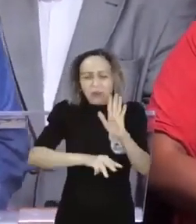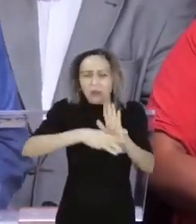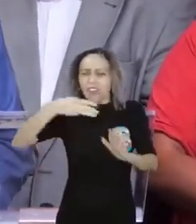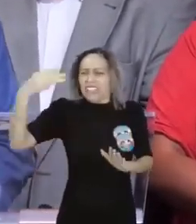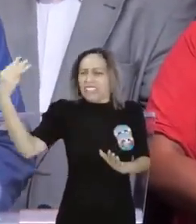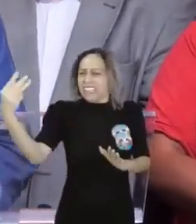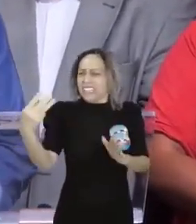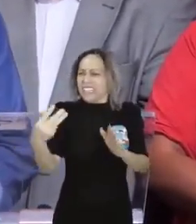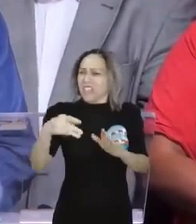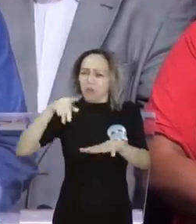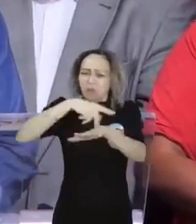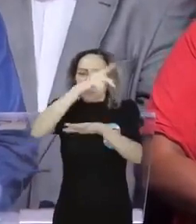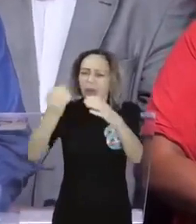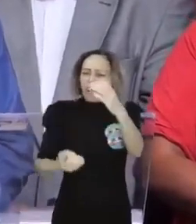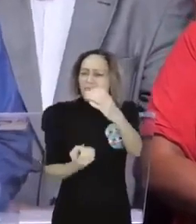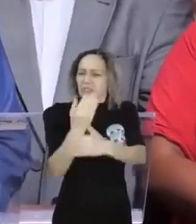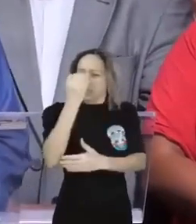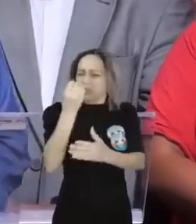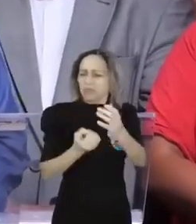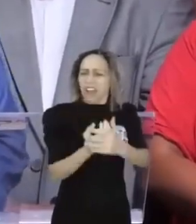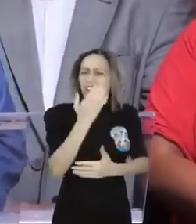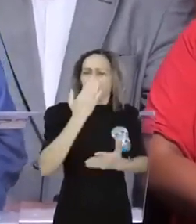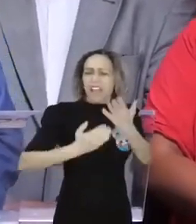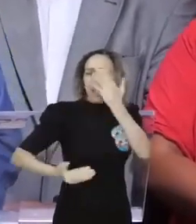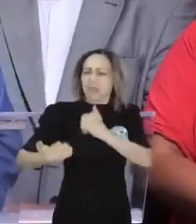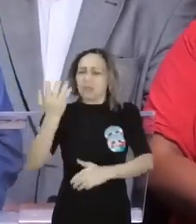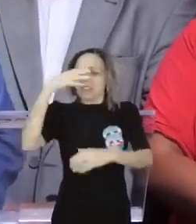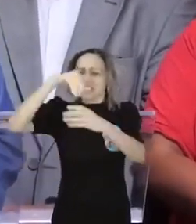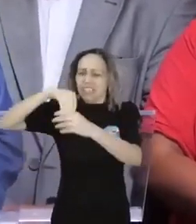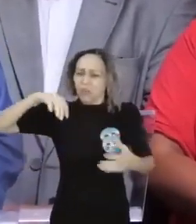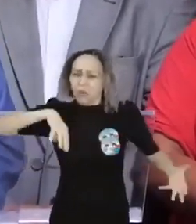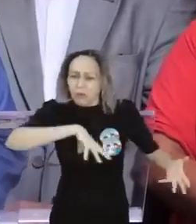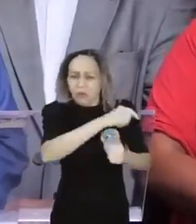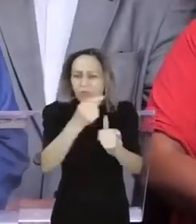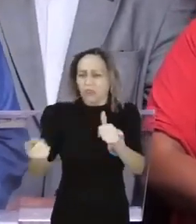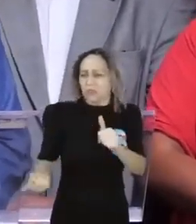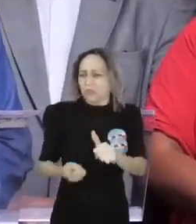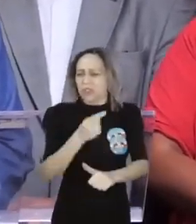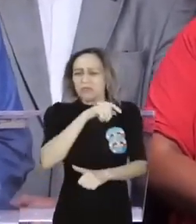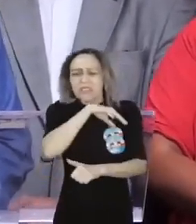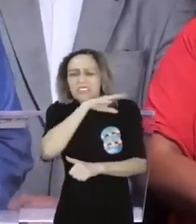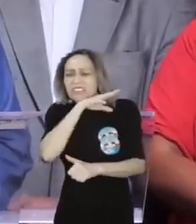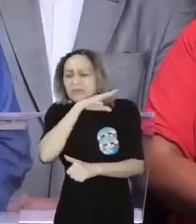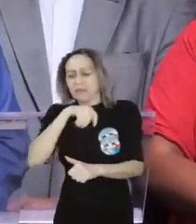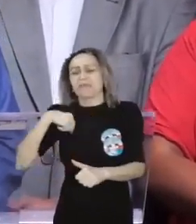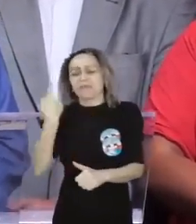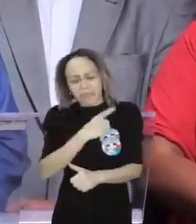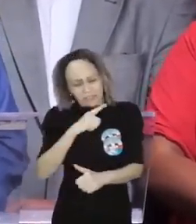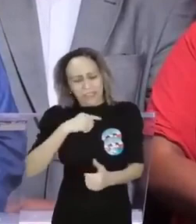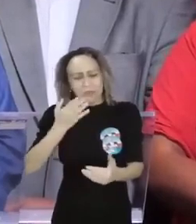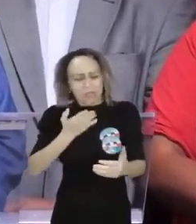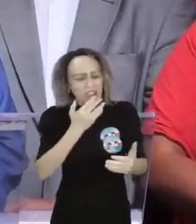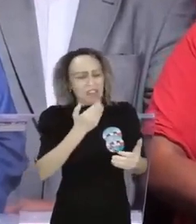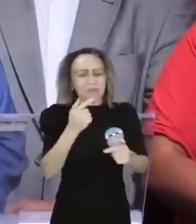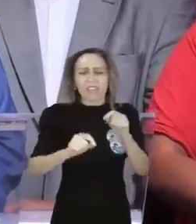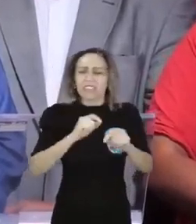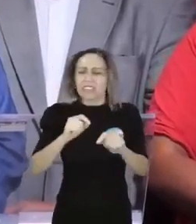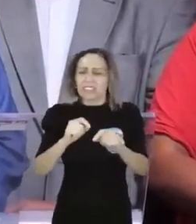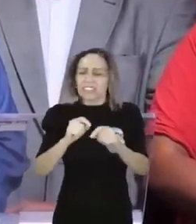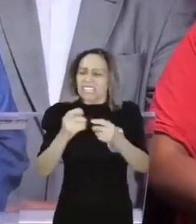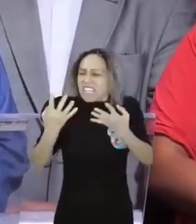mundial de alimentos e o primeiro de proteína animal, se temos tecnologia e uma imensidão de